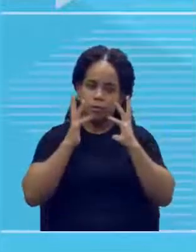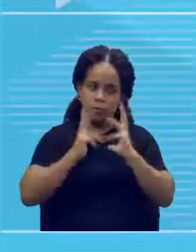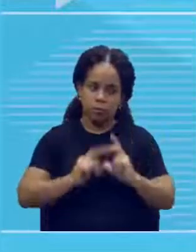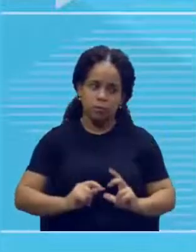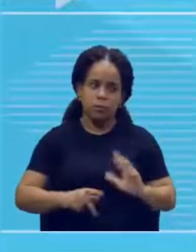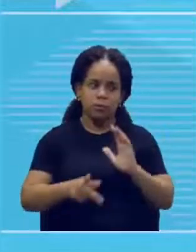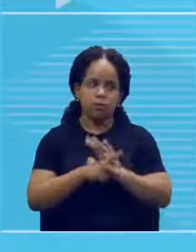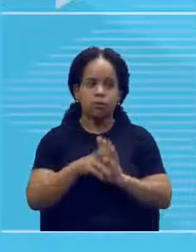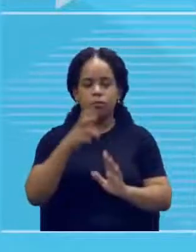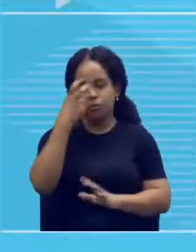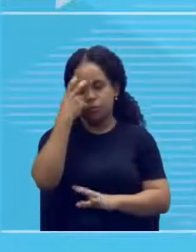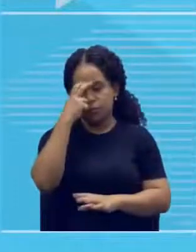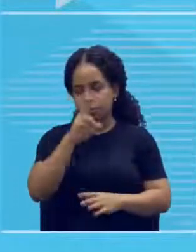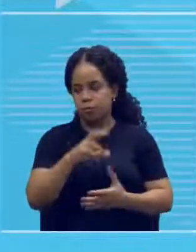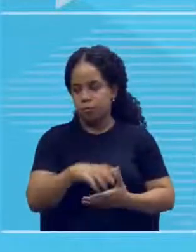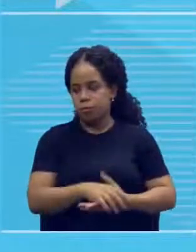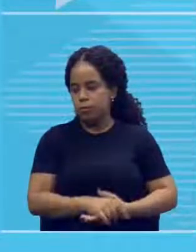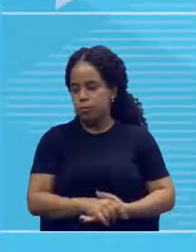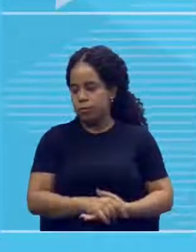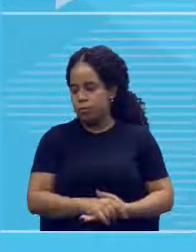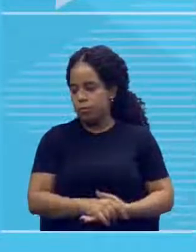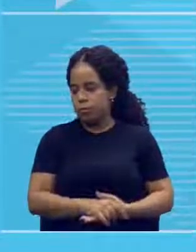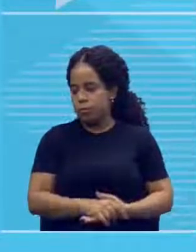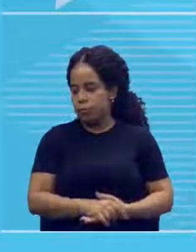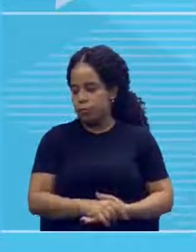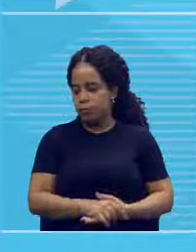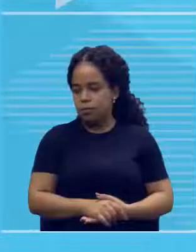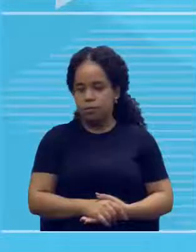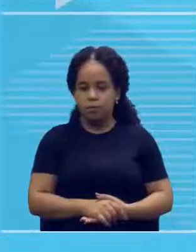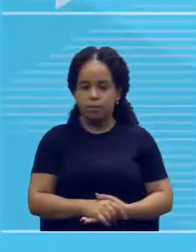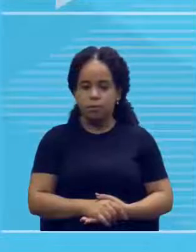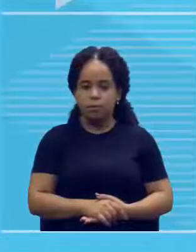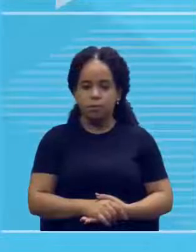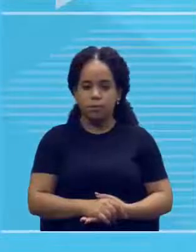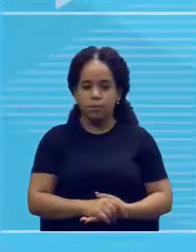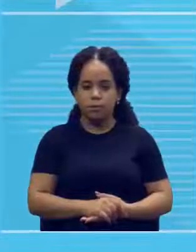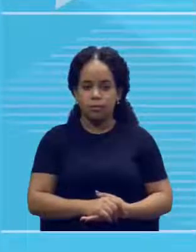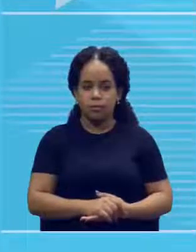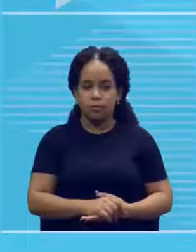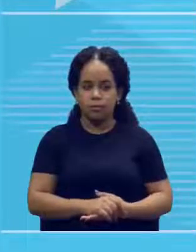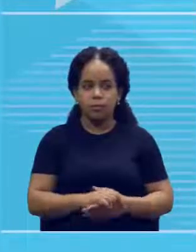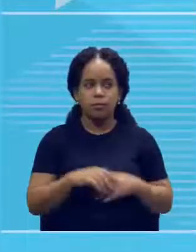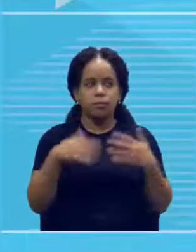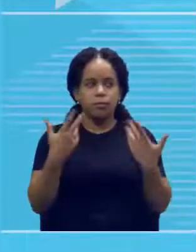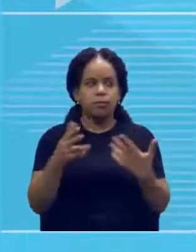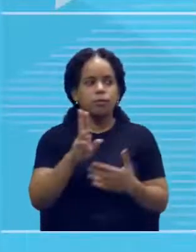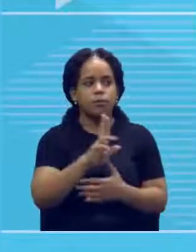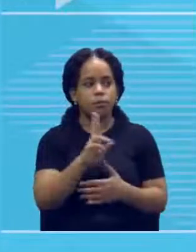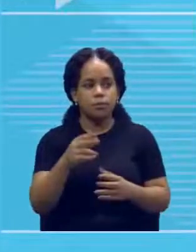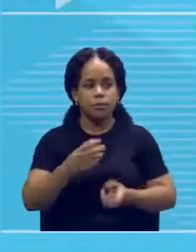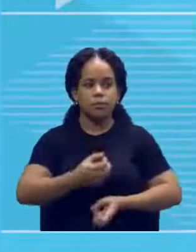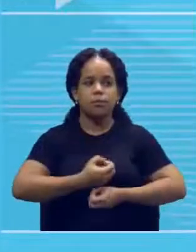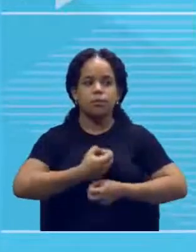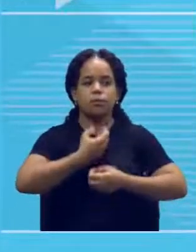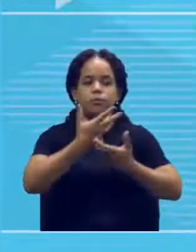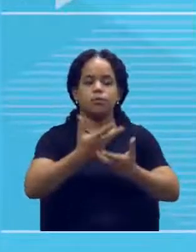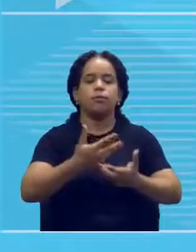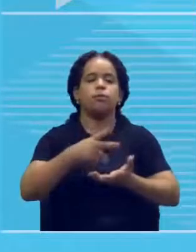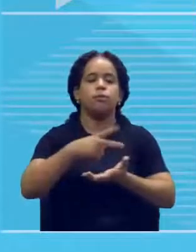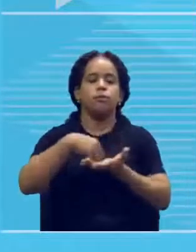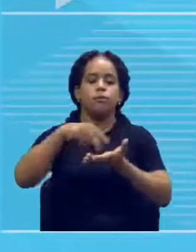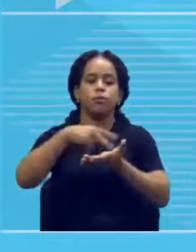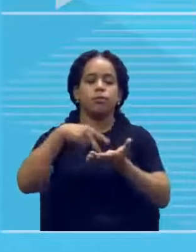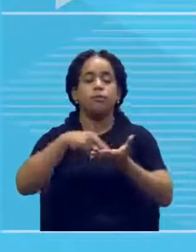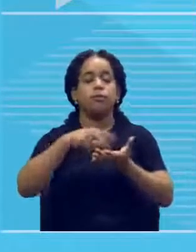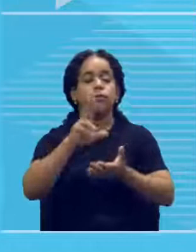dos costumes, certo? Sim. Como é o nome aqui da manifestação da dança na Grécia,